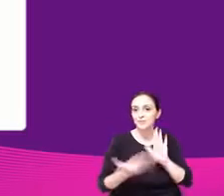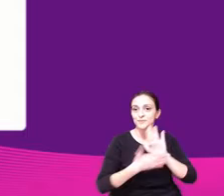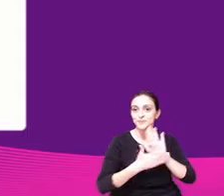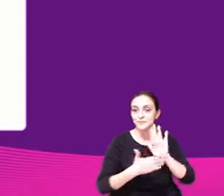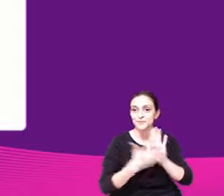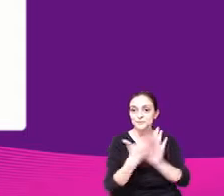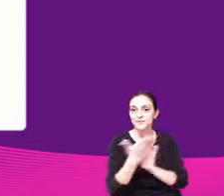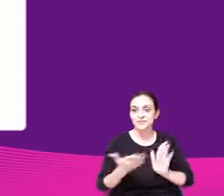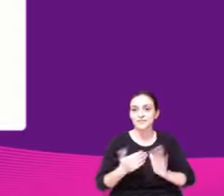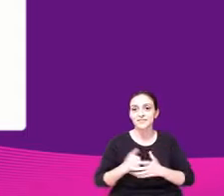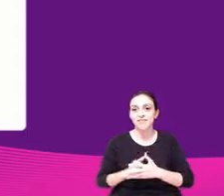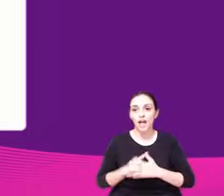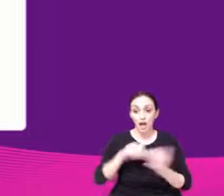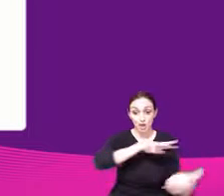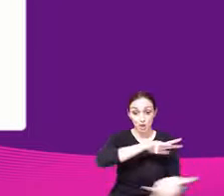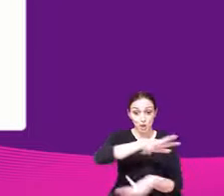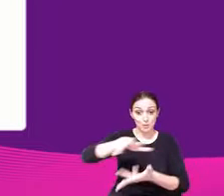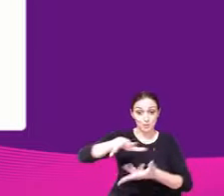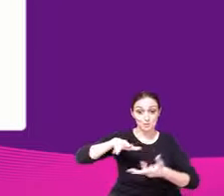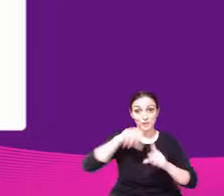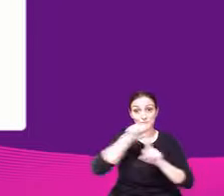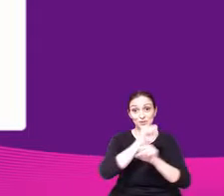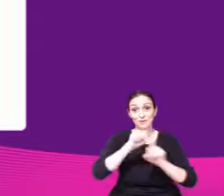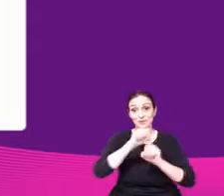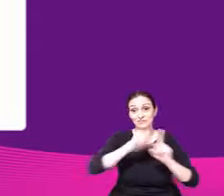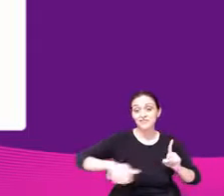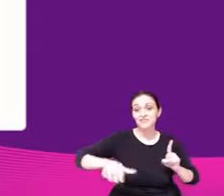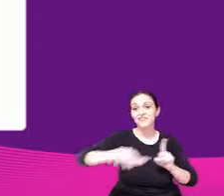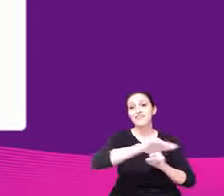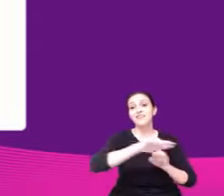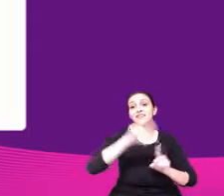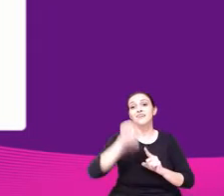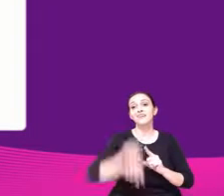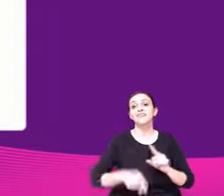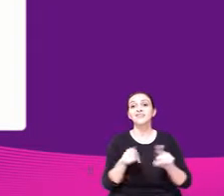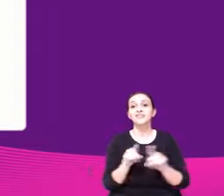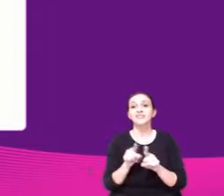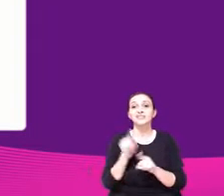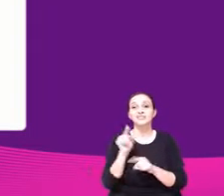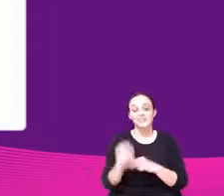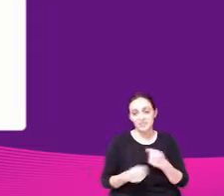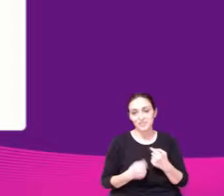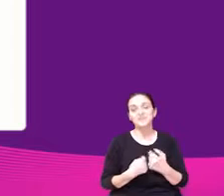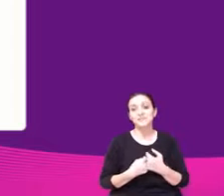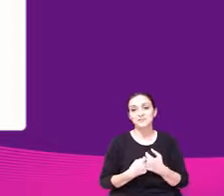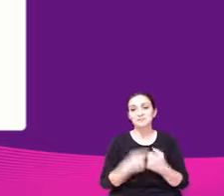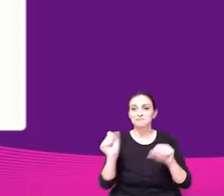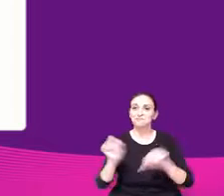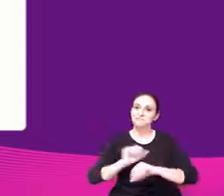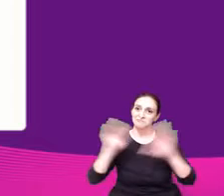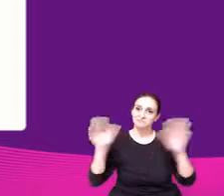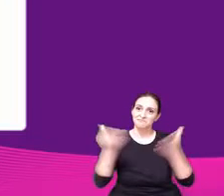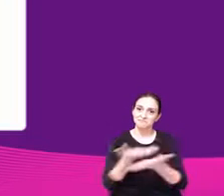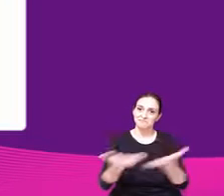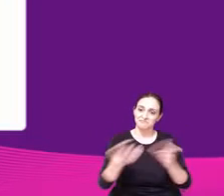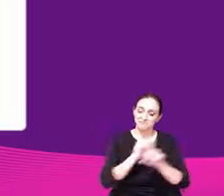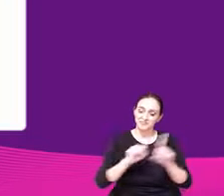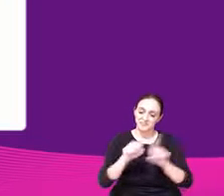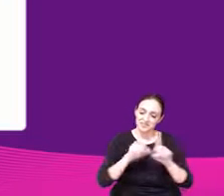propostas globais dessa sociedade, que é uma sociedade, né, claramente uma sociedade